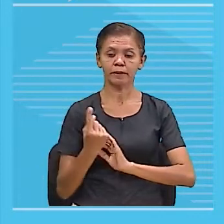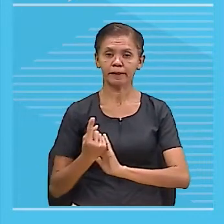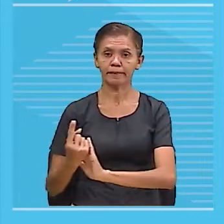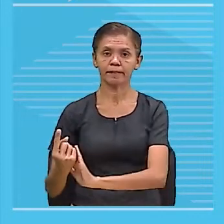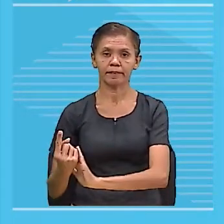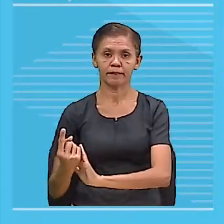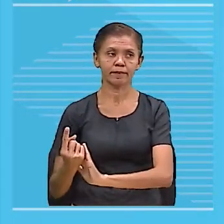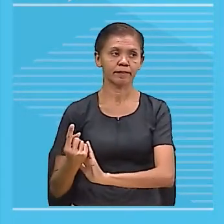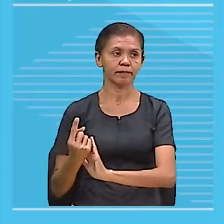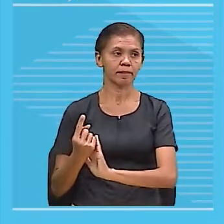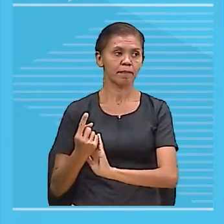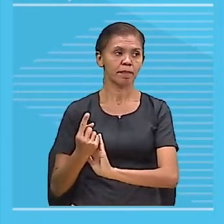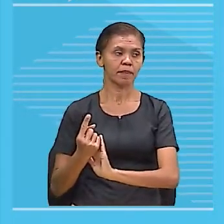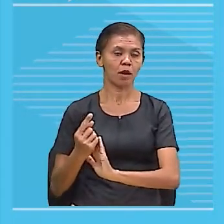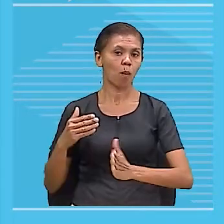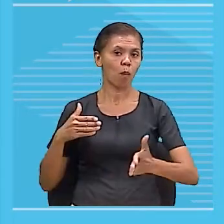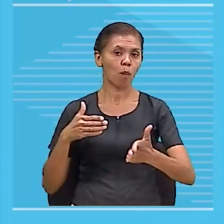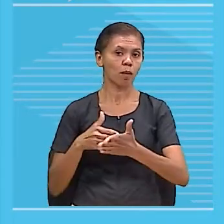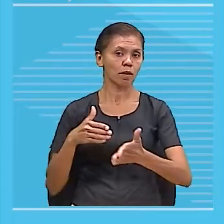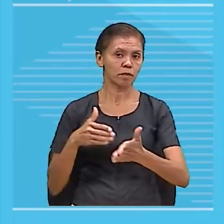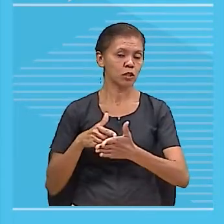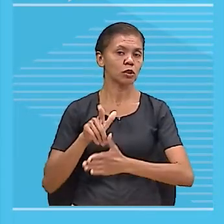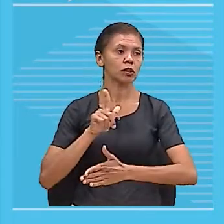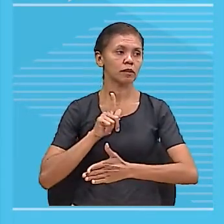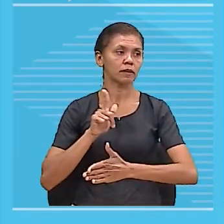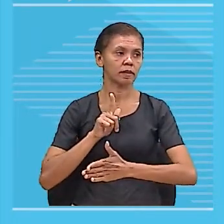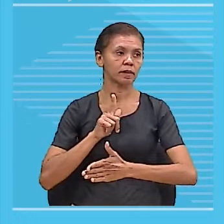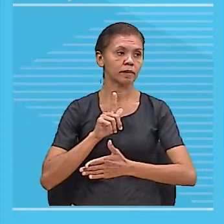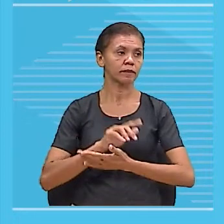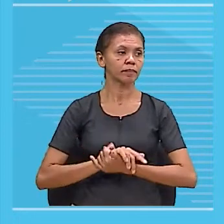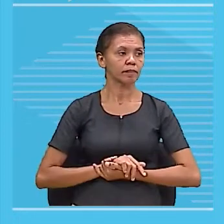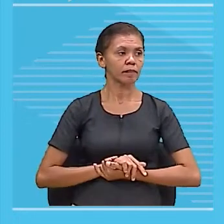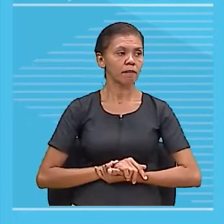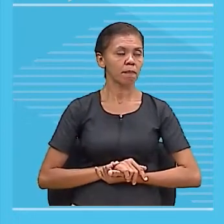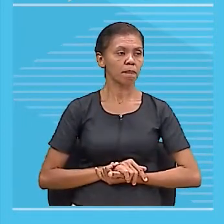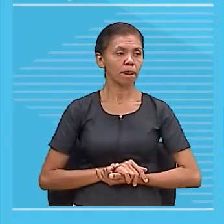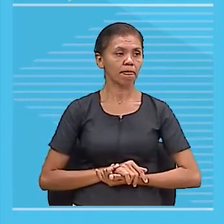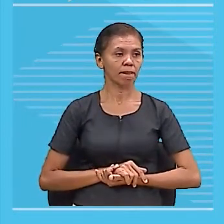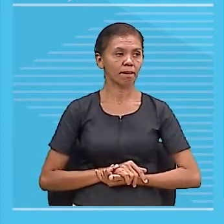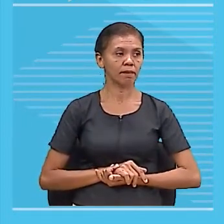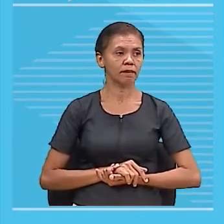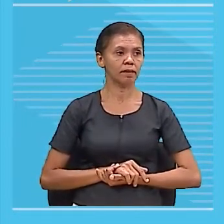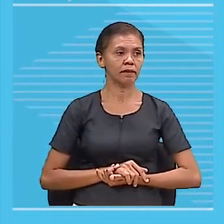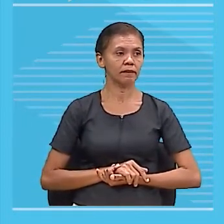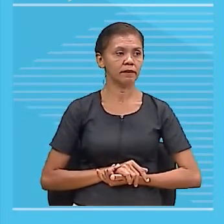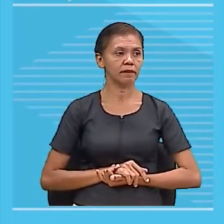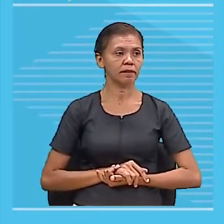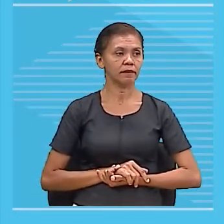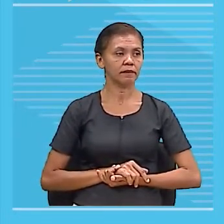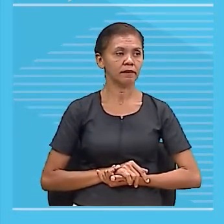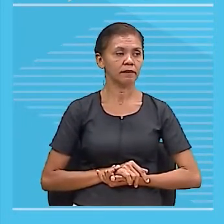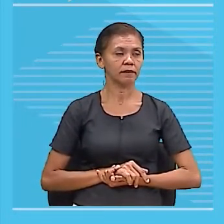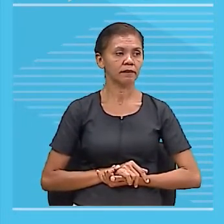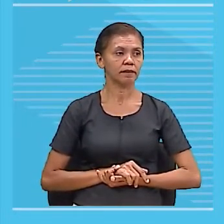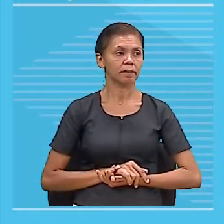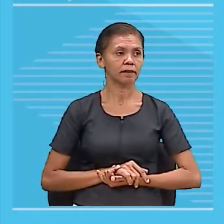meio. Ele vai ter um limite de isolamento. Isso aqui serve para os isolantes, tá? Os